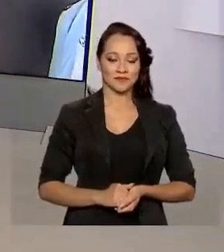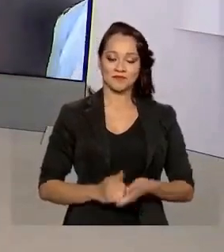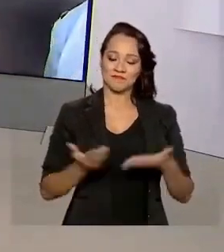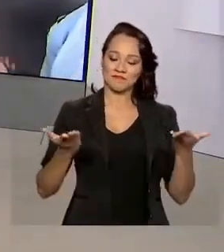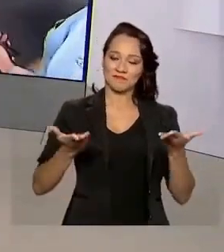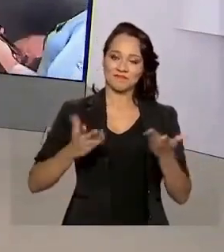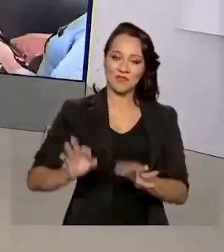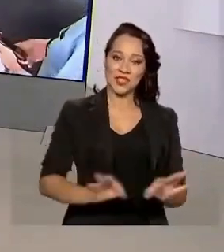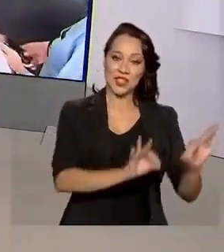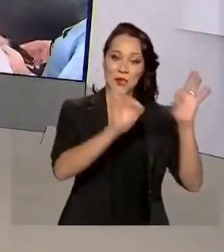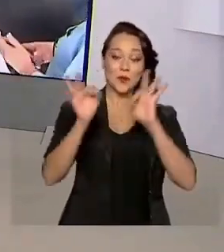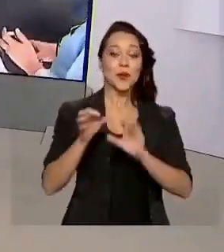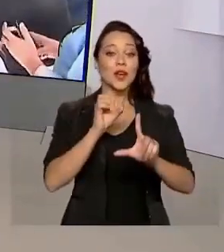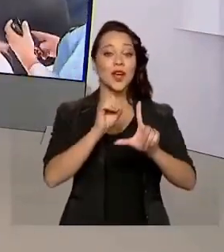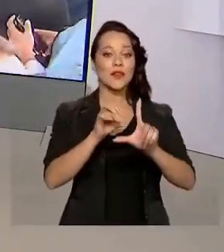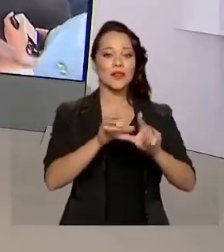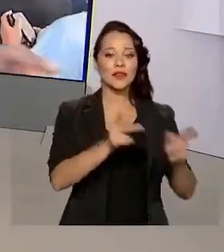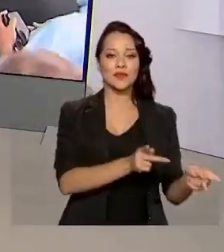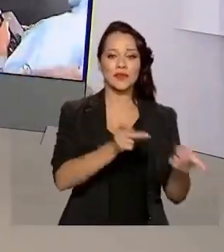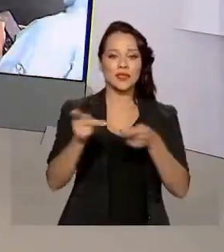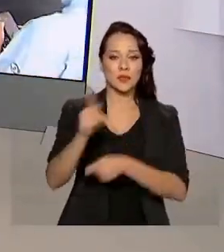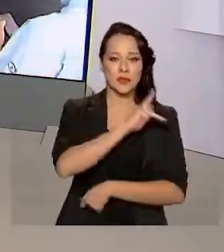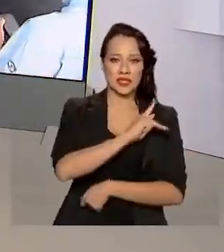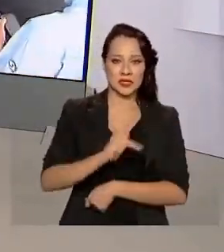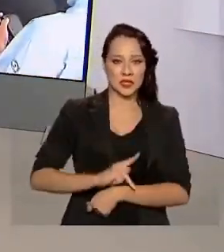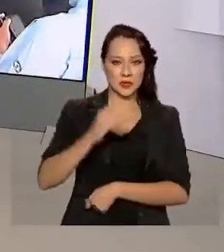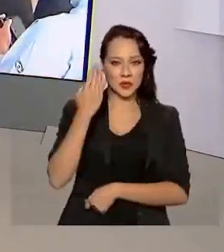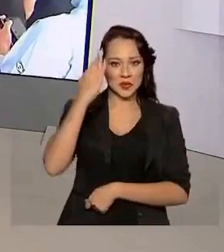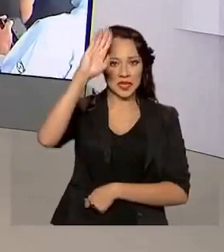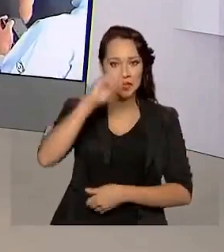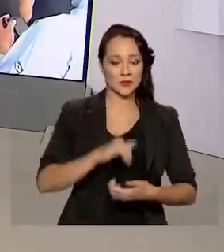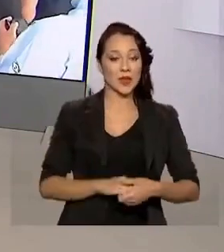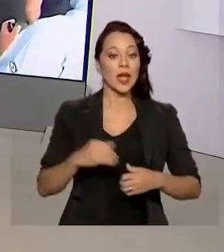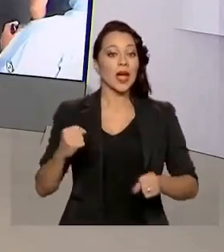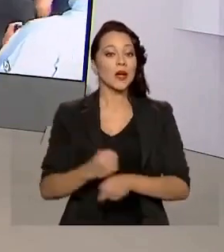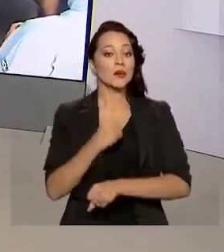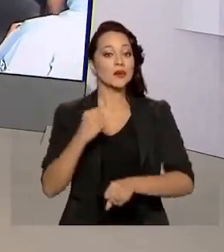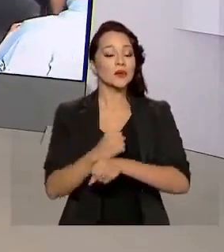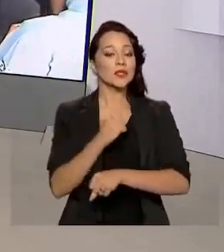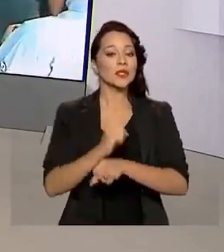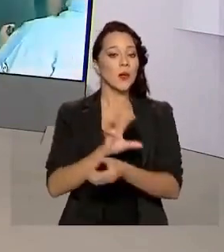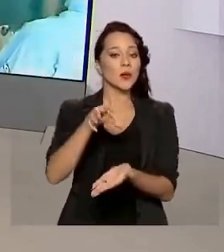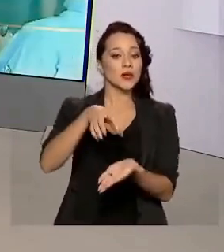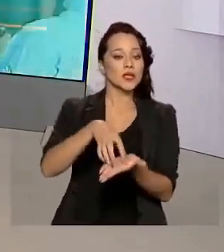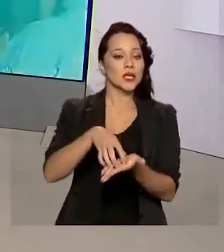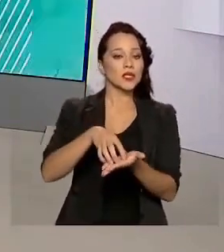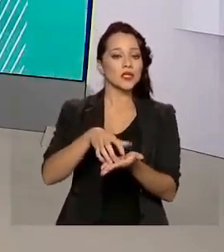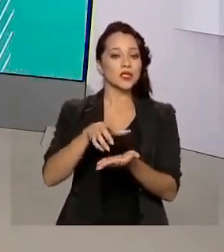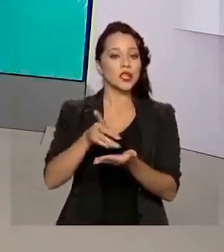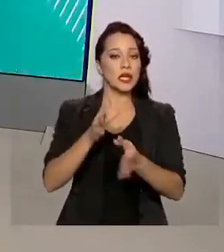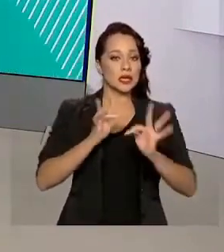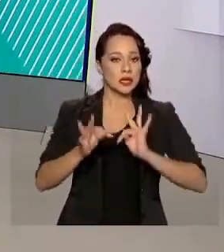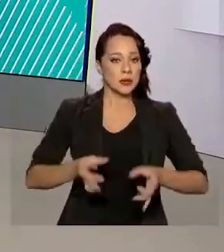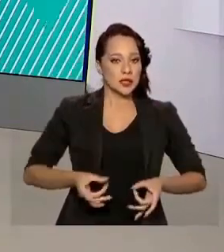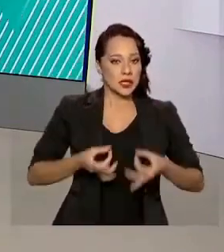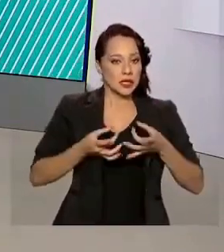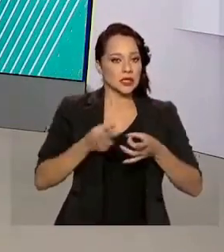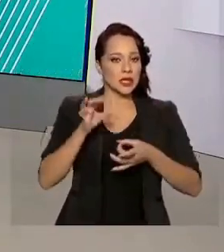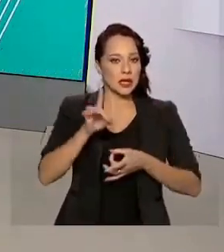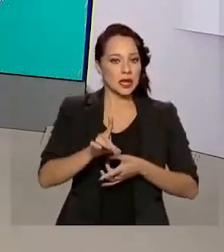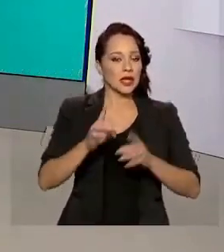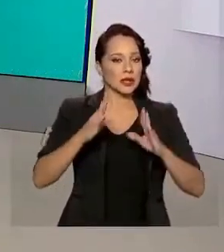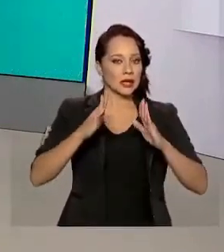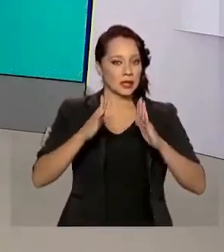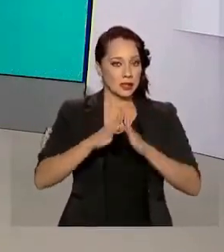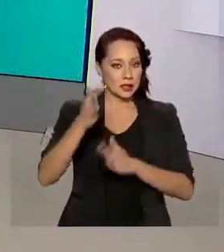Tá aí. Você acompanhou ao vivo a visita do presidente Jair Bolsonaro às obras da unidade de radioterapia da Santa Casa de Caridade de